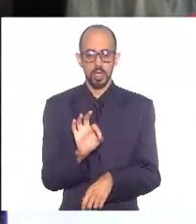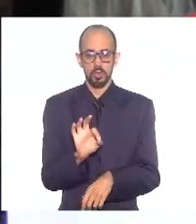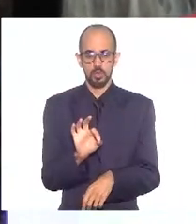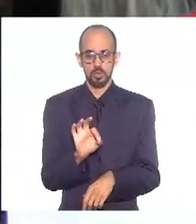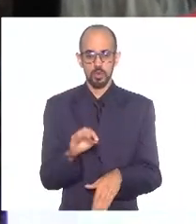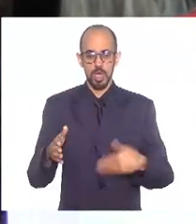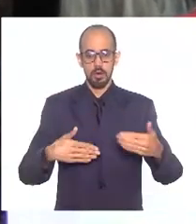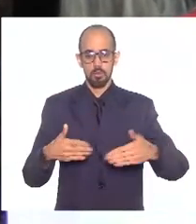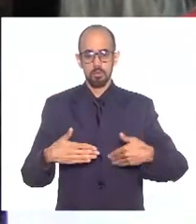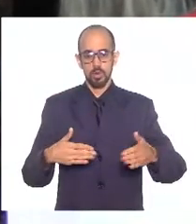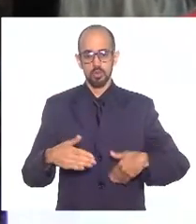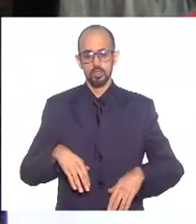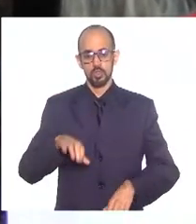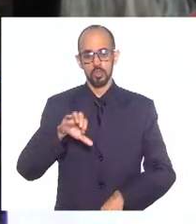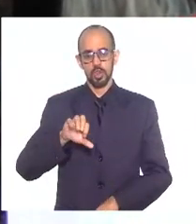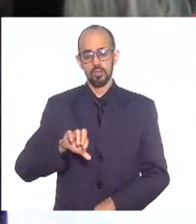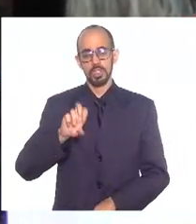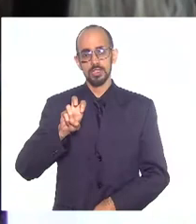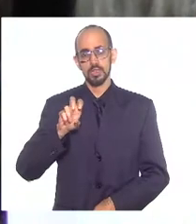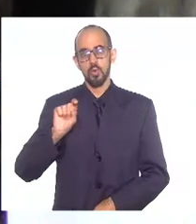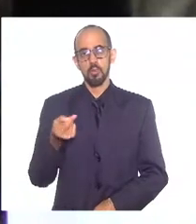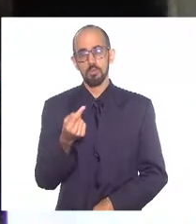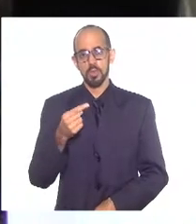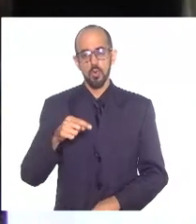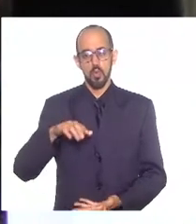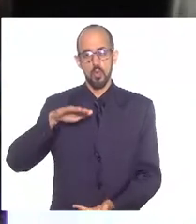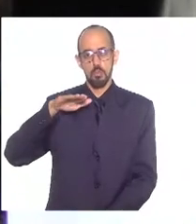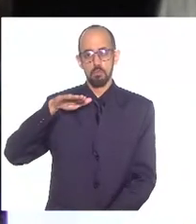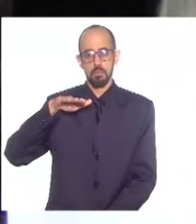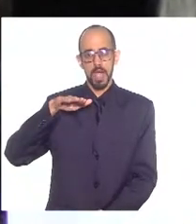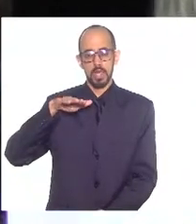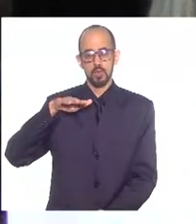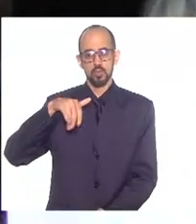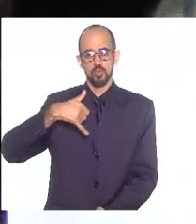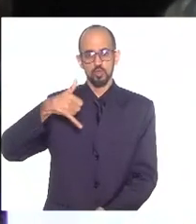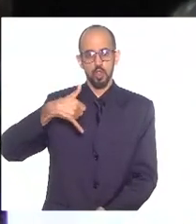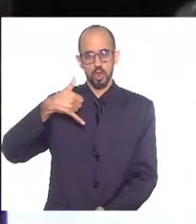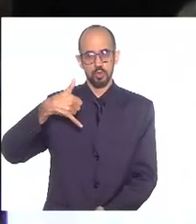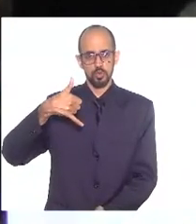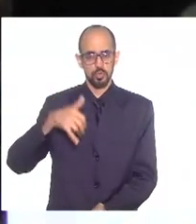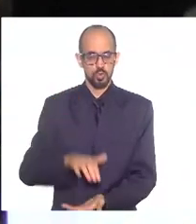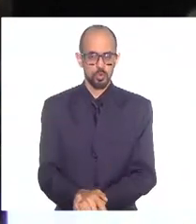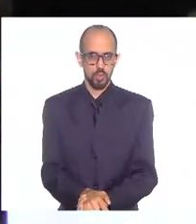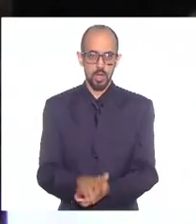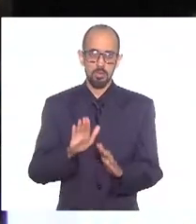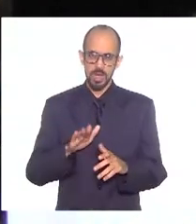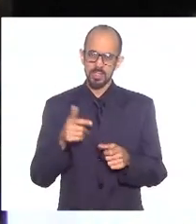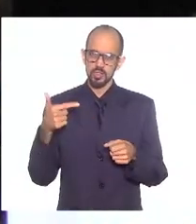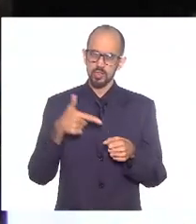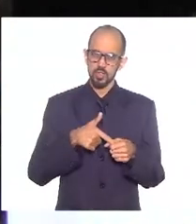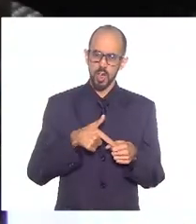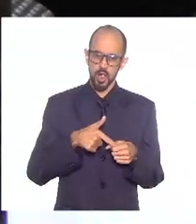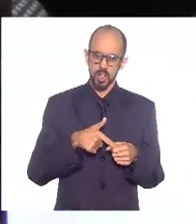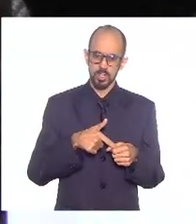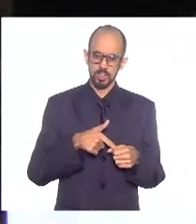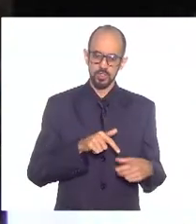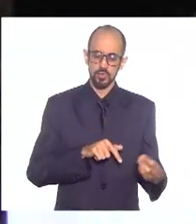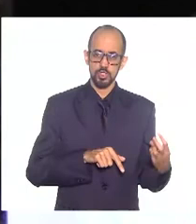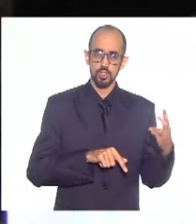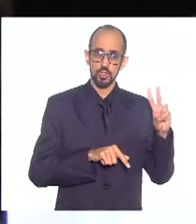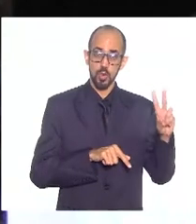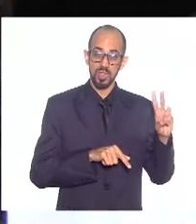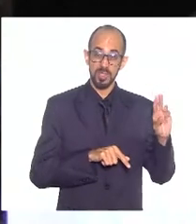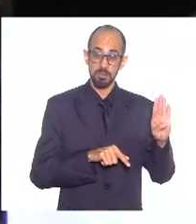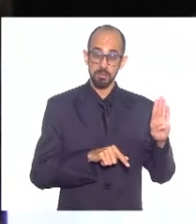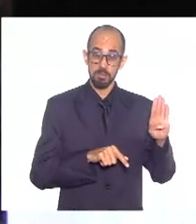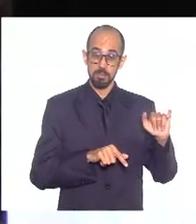a produção em torno de 95 mil barris. Mas os royalties saíram de 2,185